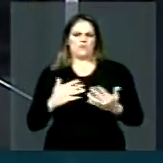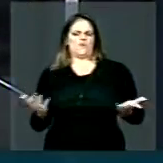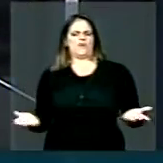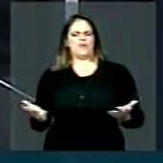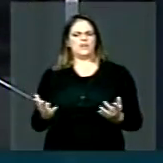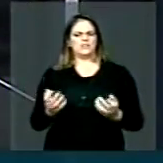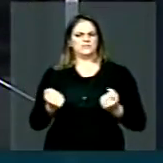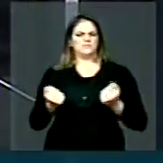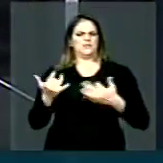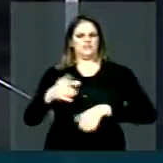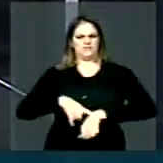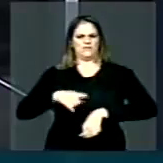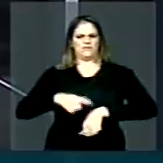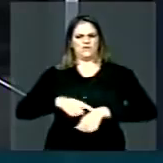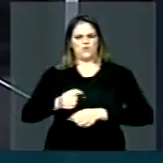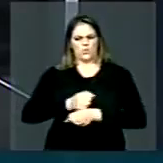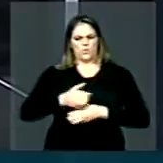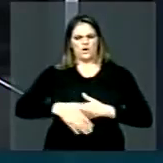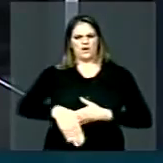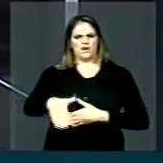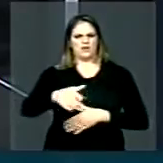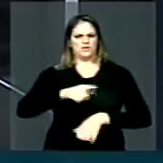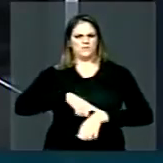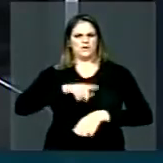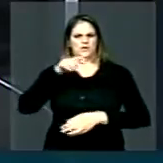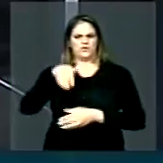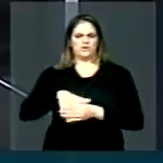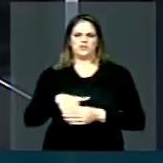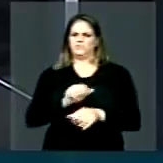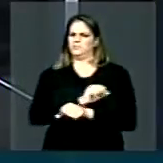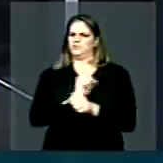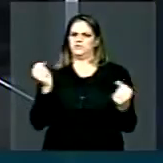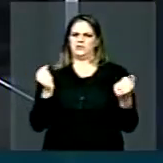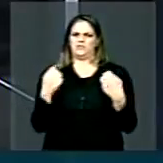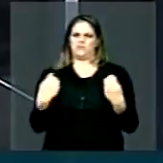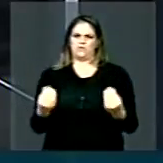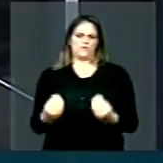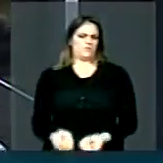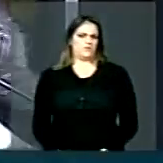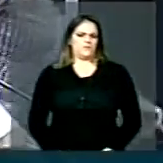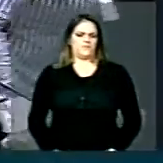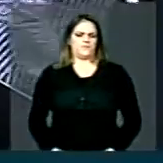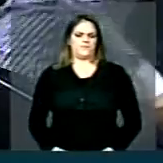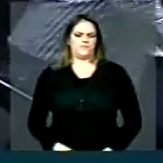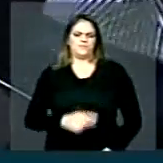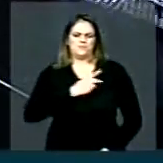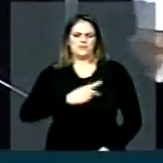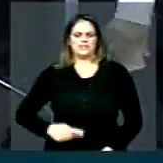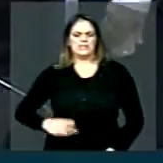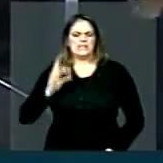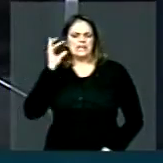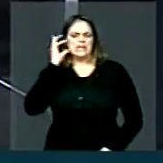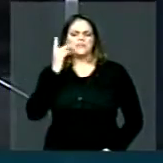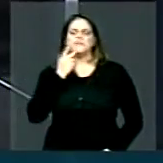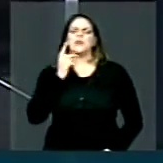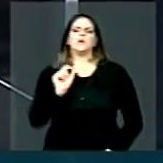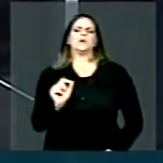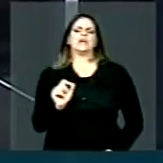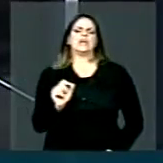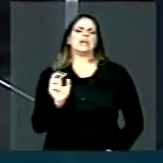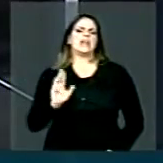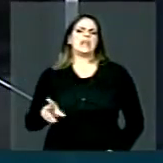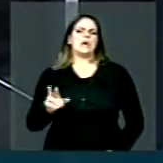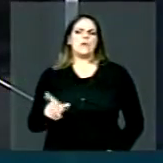eleitoral. Inadmissível que a presidência da República baixe ao nível de falar, não é democrático